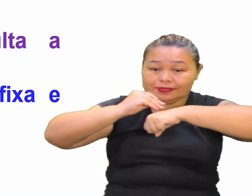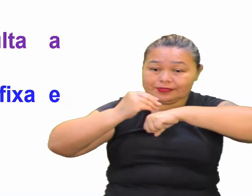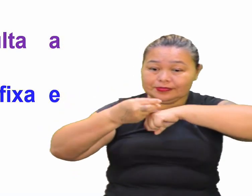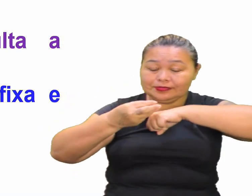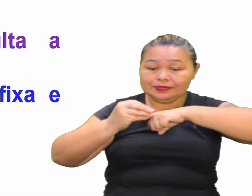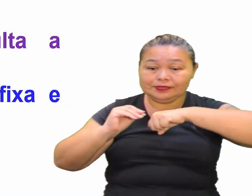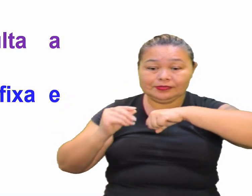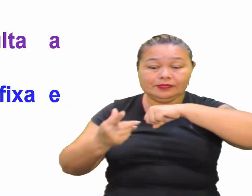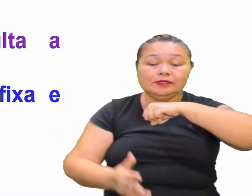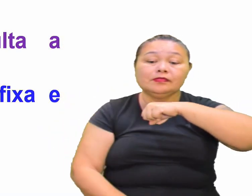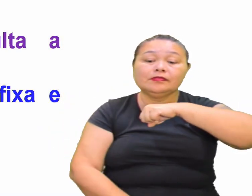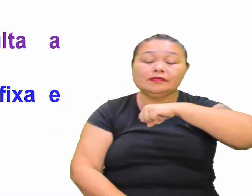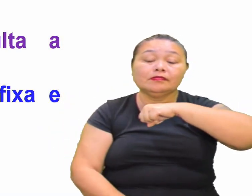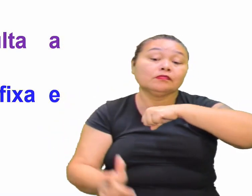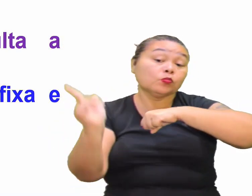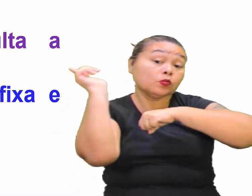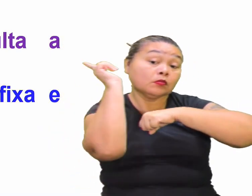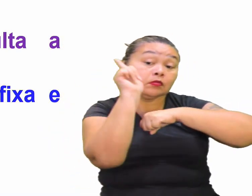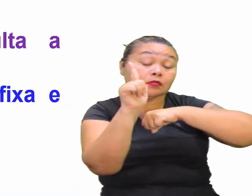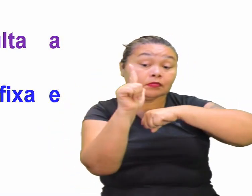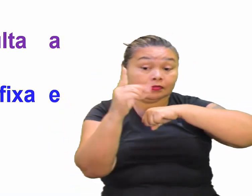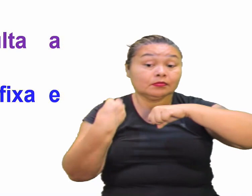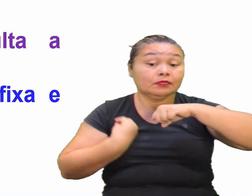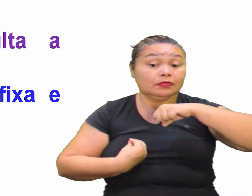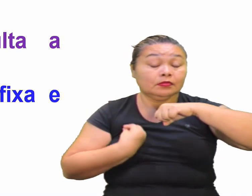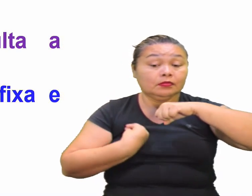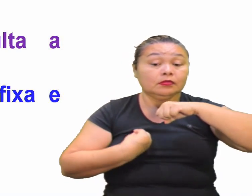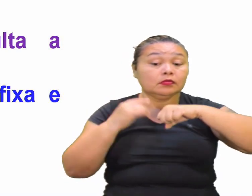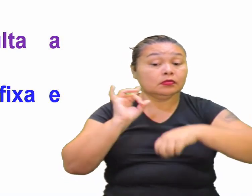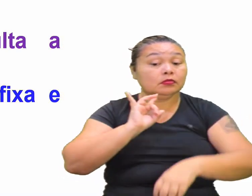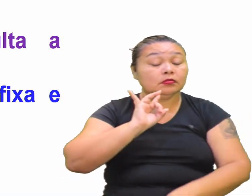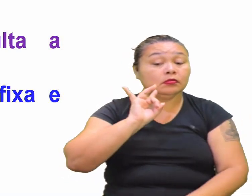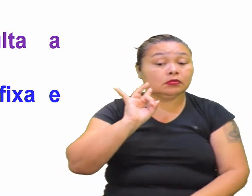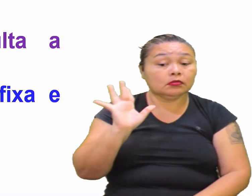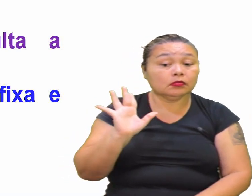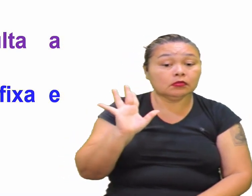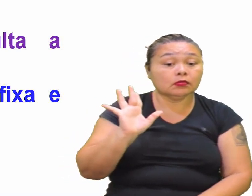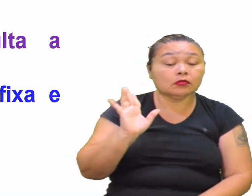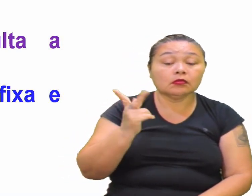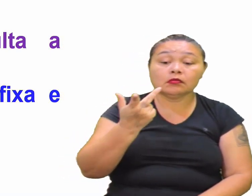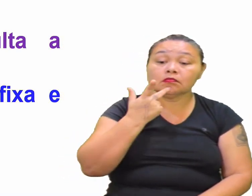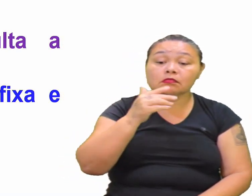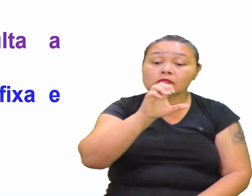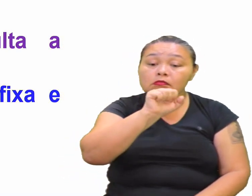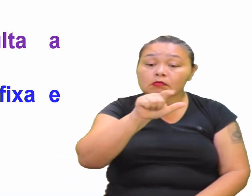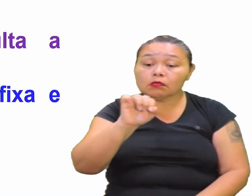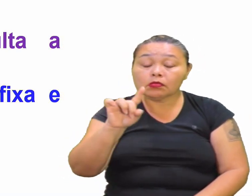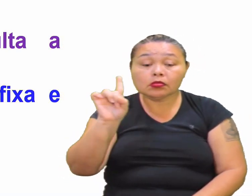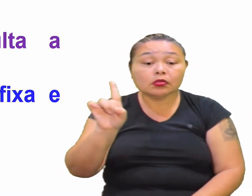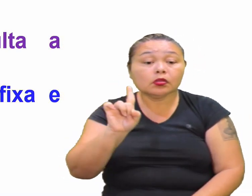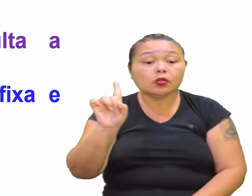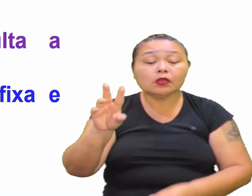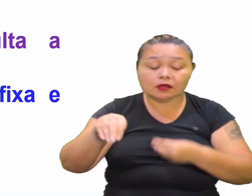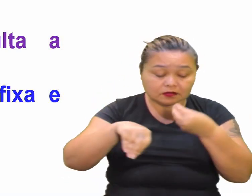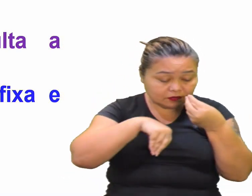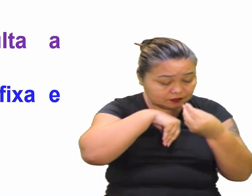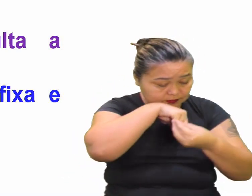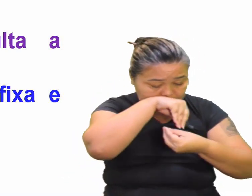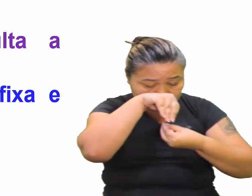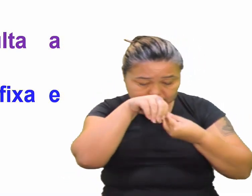os fungos que vão formar os níqueis, conseguem sobreviver. Só que quando a gente fala de solo, gente, o solo já é a